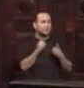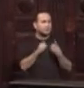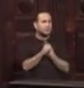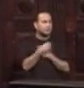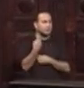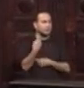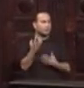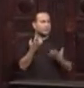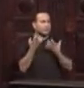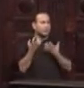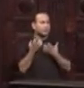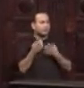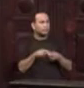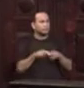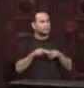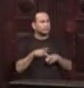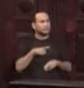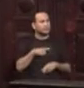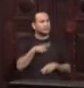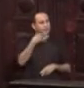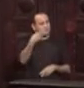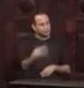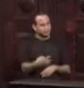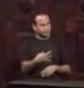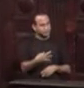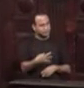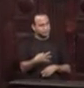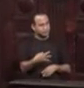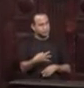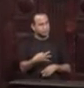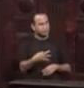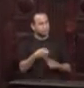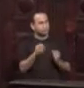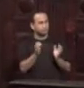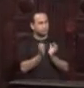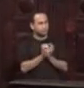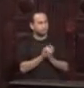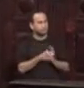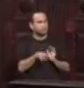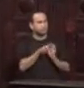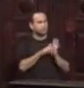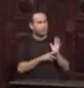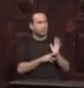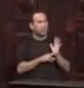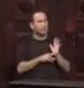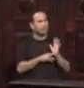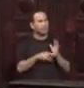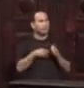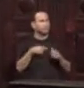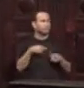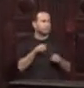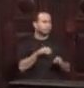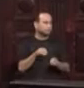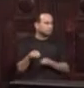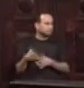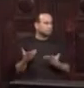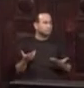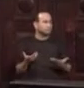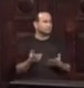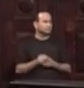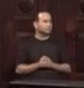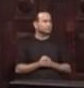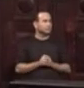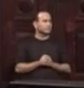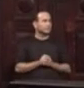nós queremos para que isto esteja garantido nas matrizes curriculares, nas diretrizes curriculares, nas propostas curriculares da